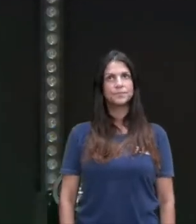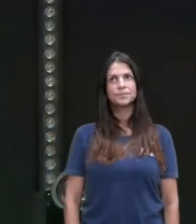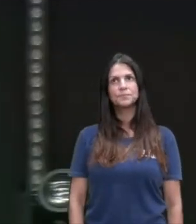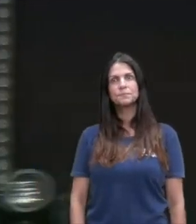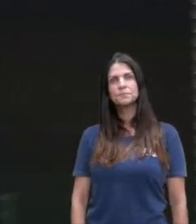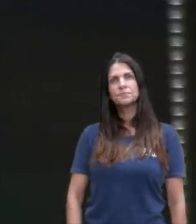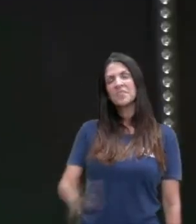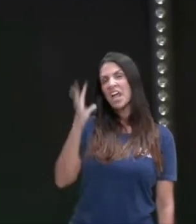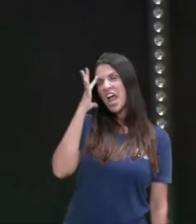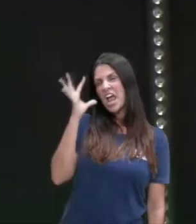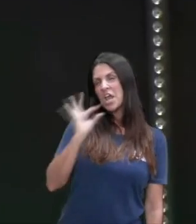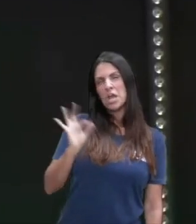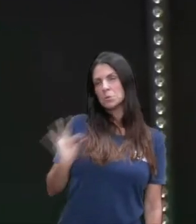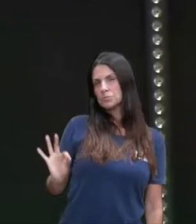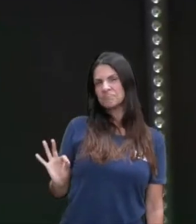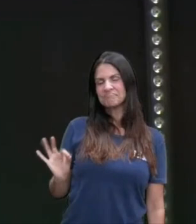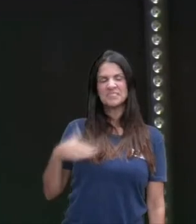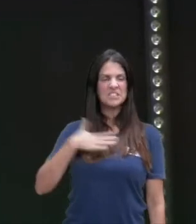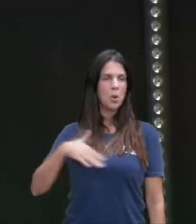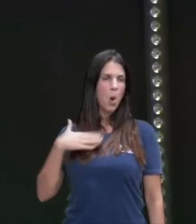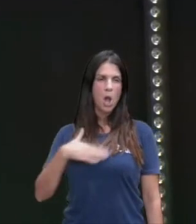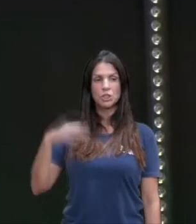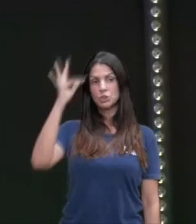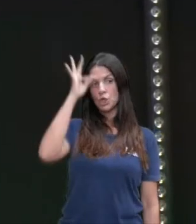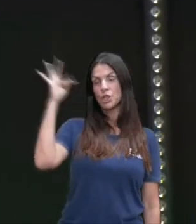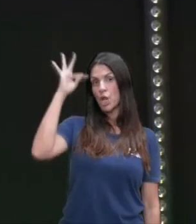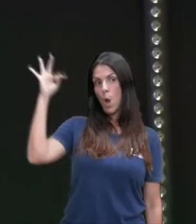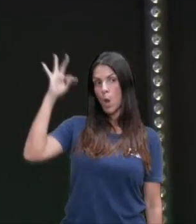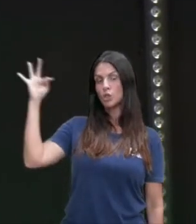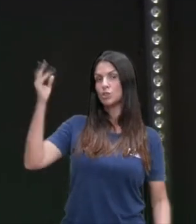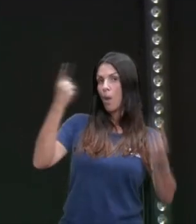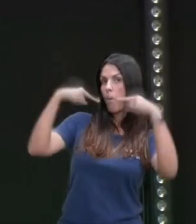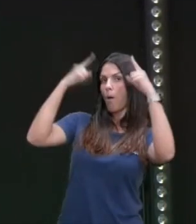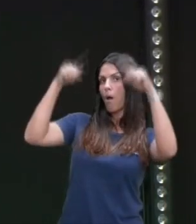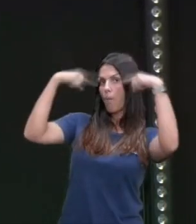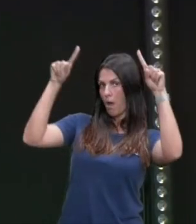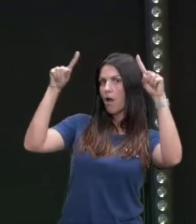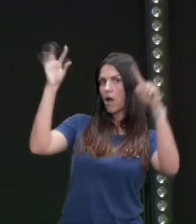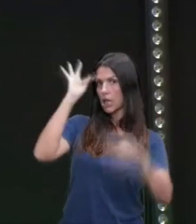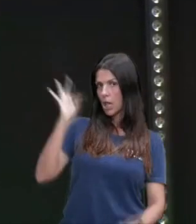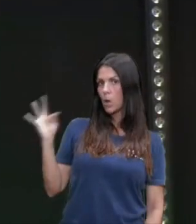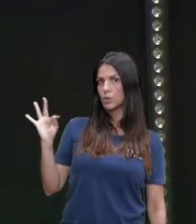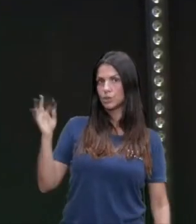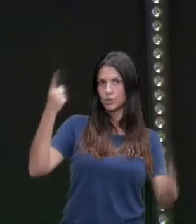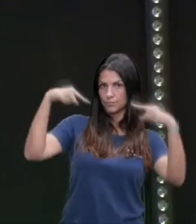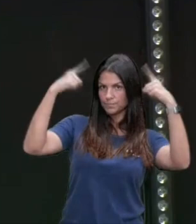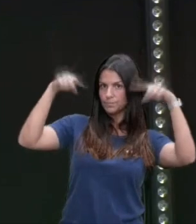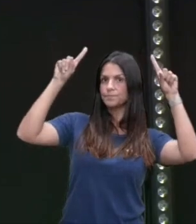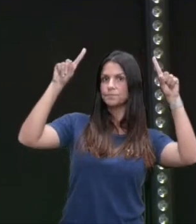e eu não sou um fã da Teologia da prosperidade em que todo mundo vai ficar rico A começar por mim